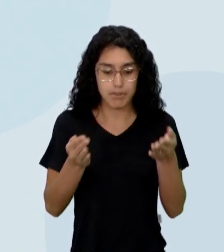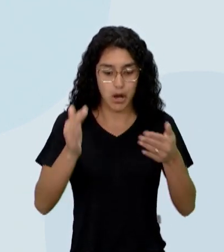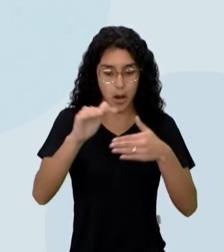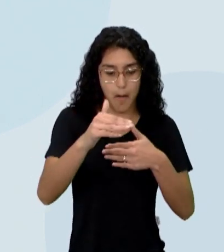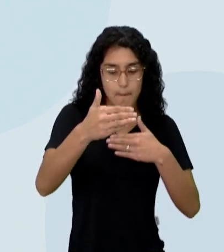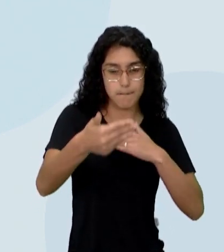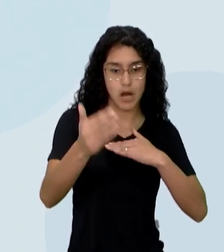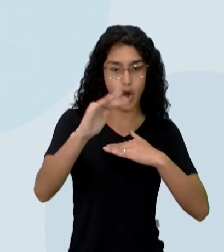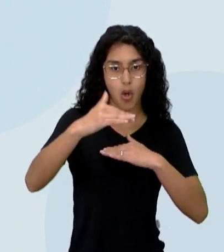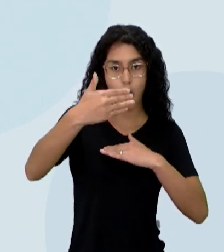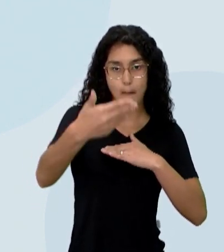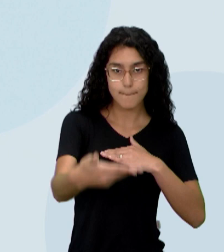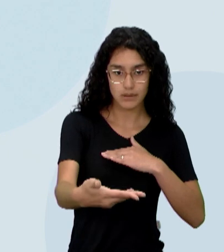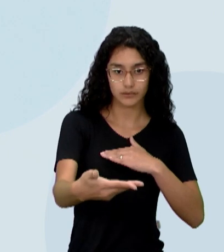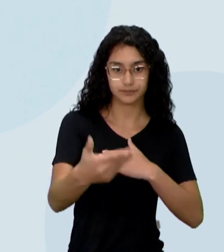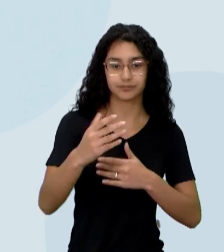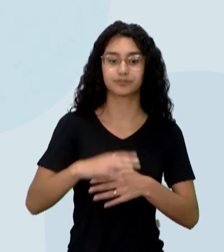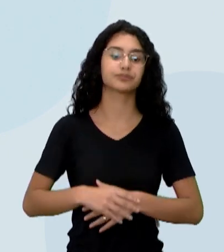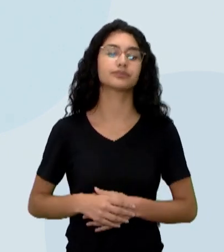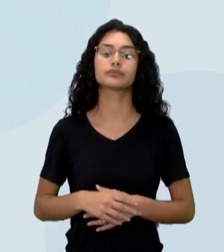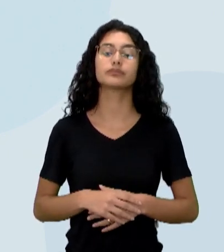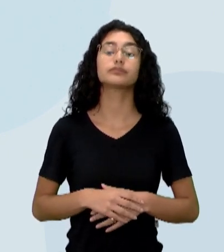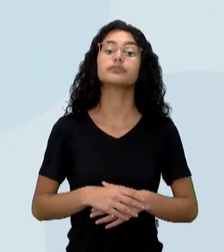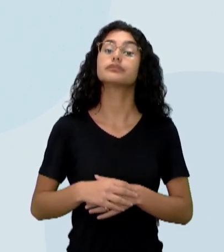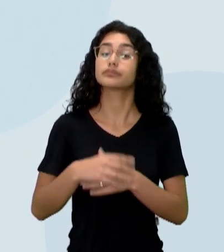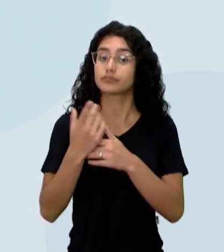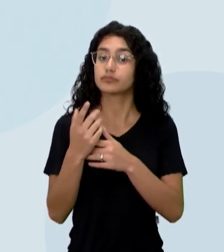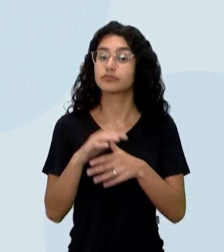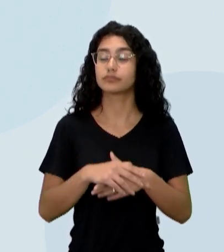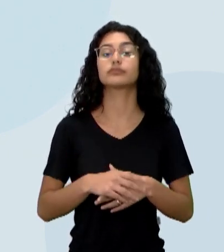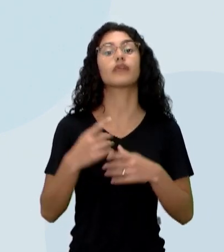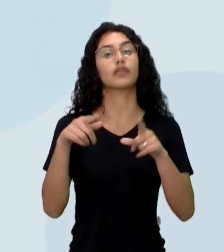Aquele pedaço de papel comprido, né? Aquilo é